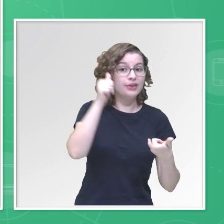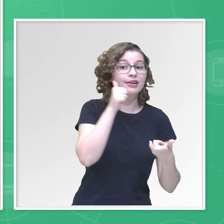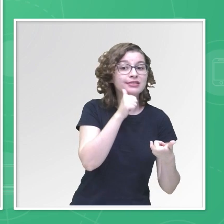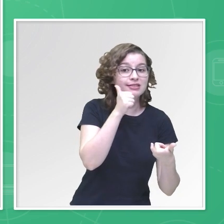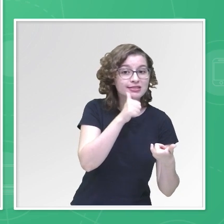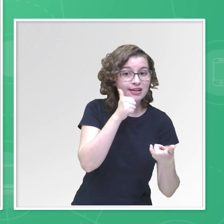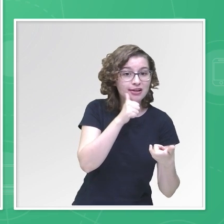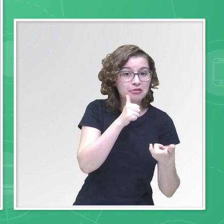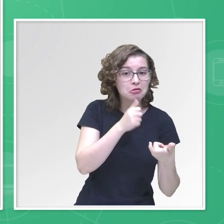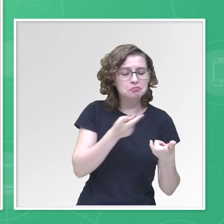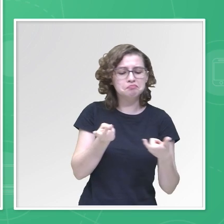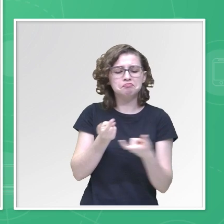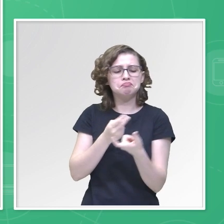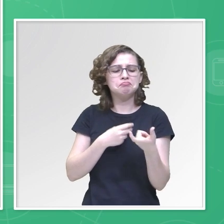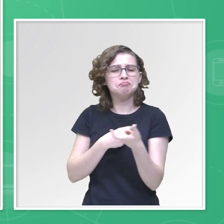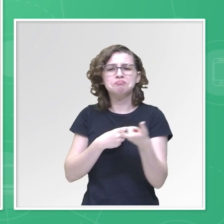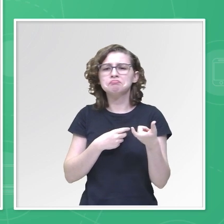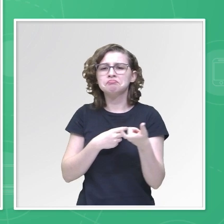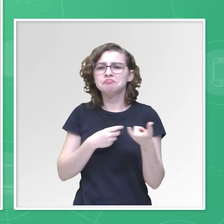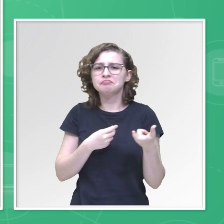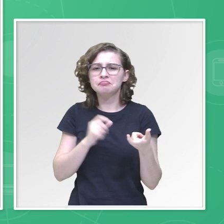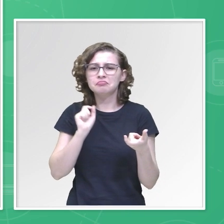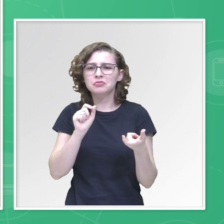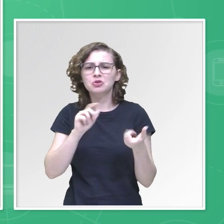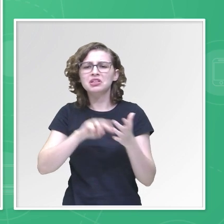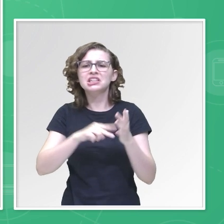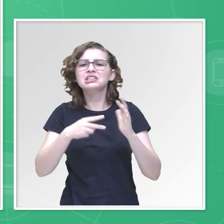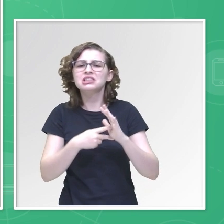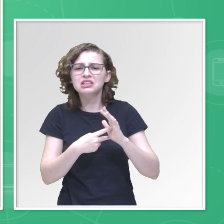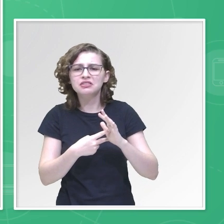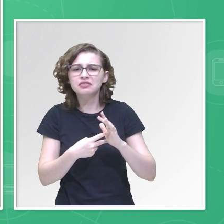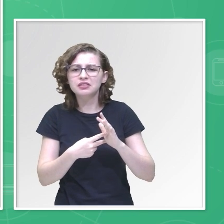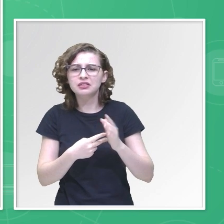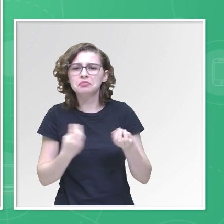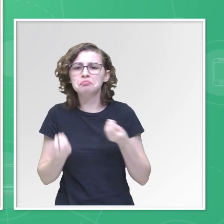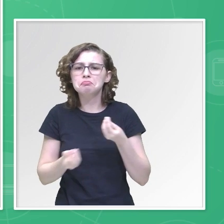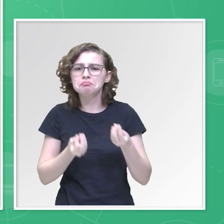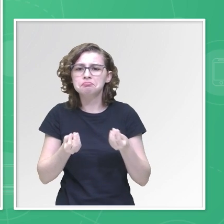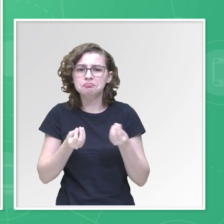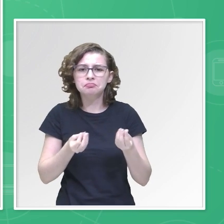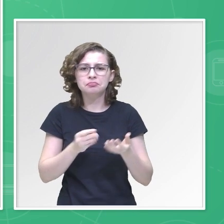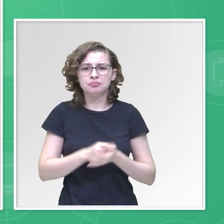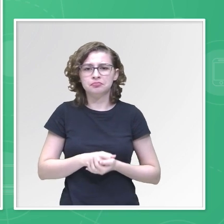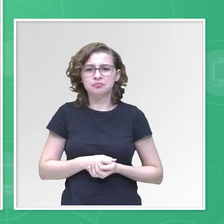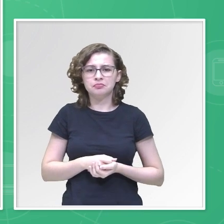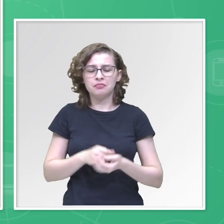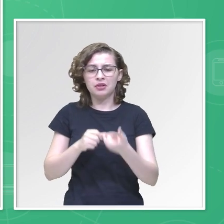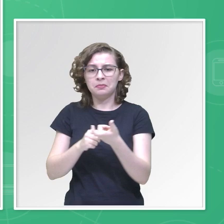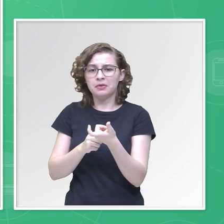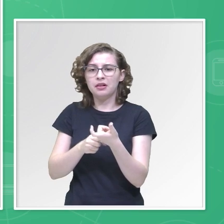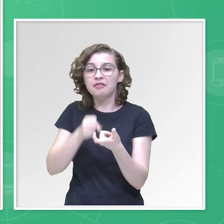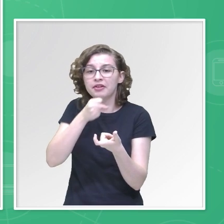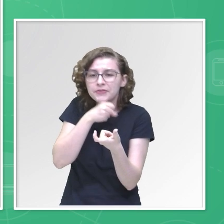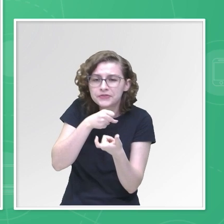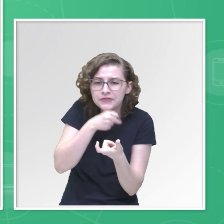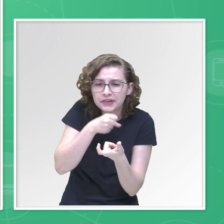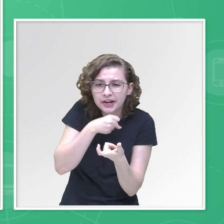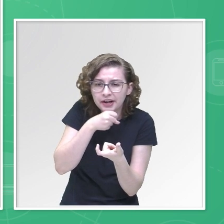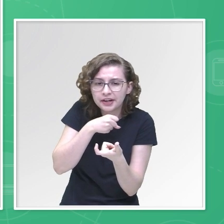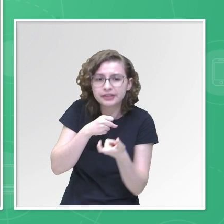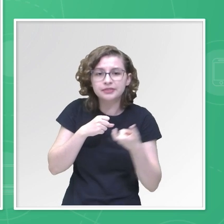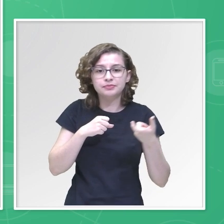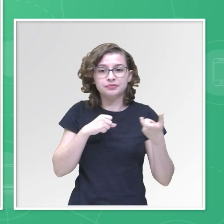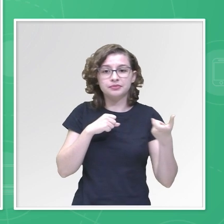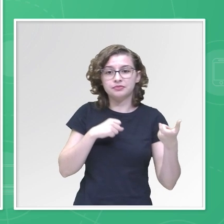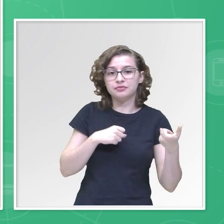dele né o que que essas palavras utilizadas revelam essas palavras que estão em destaque velha e minha senhora o